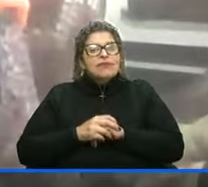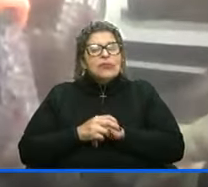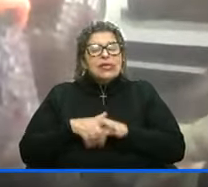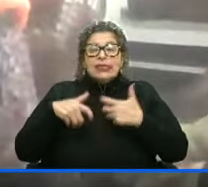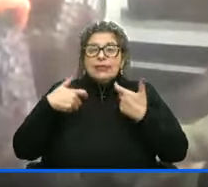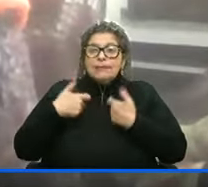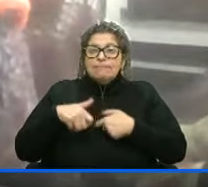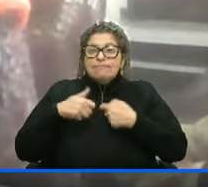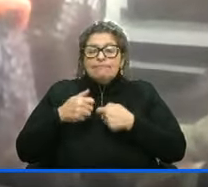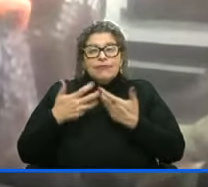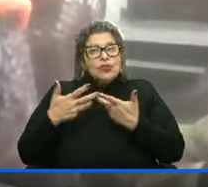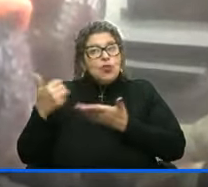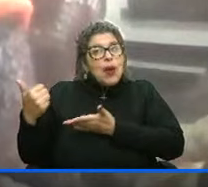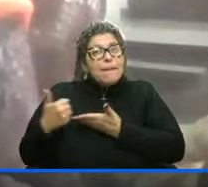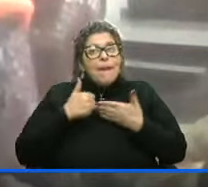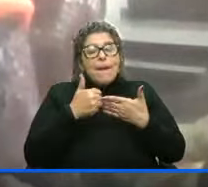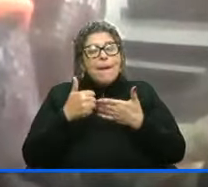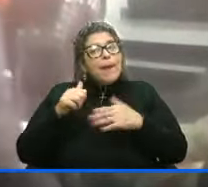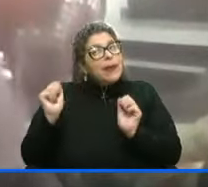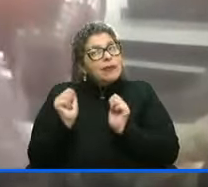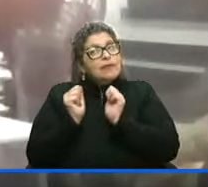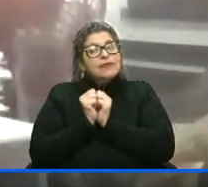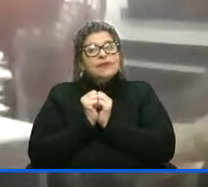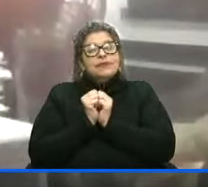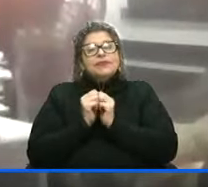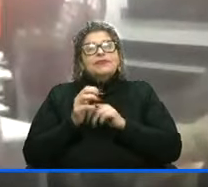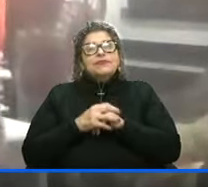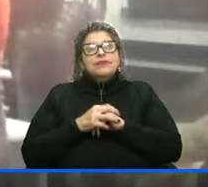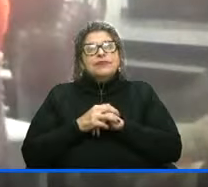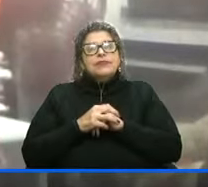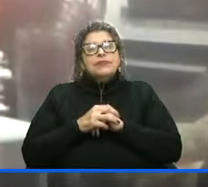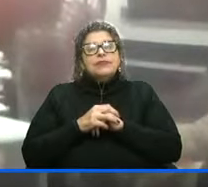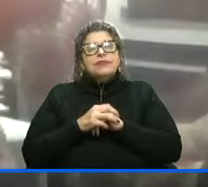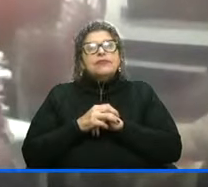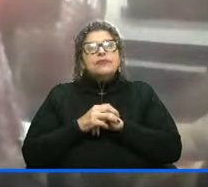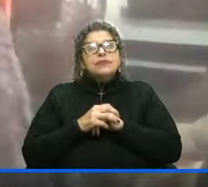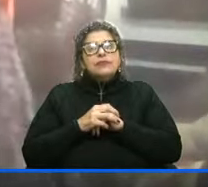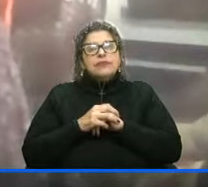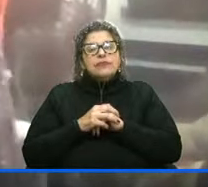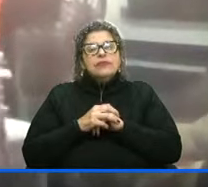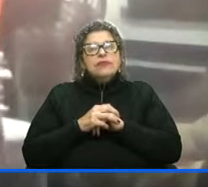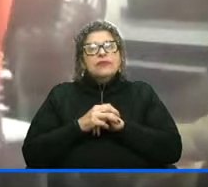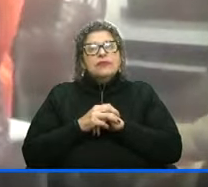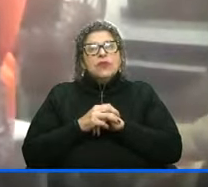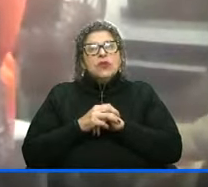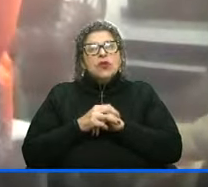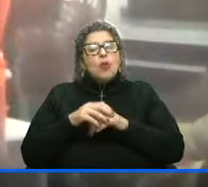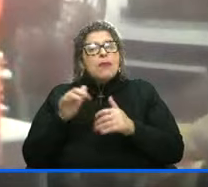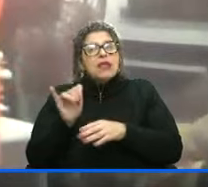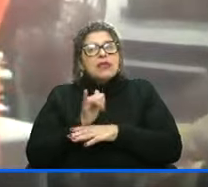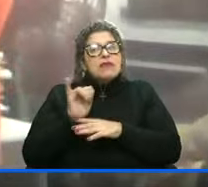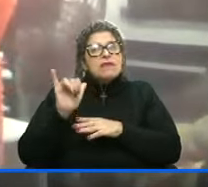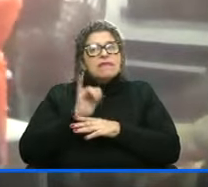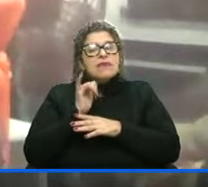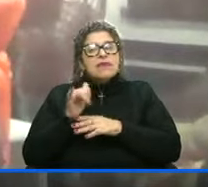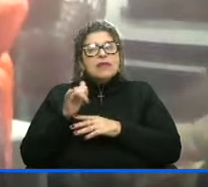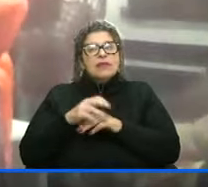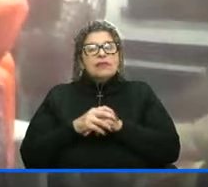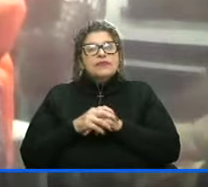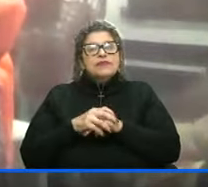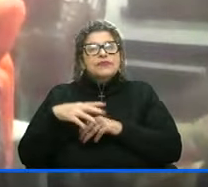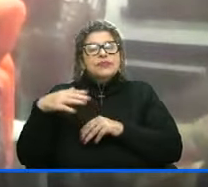precisa contar com todos e todas, né? E E aí, uma das estratégias é ouvir o Tribunal de